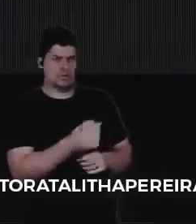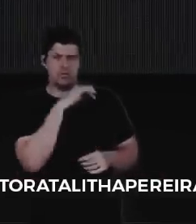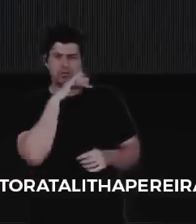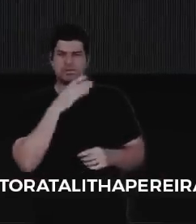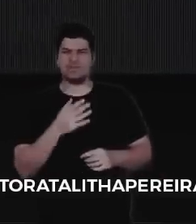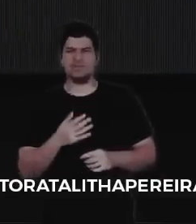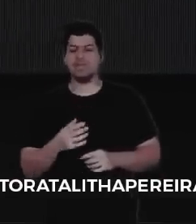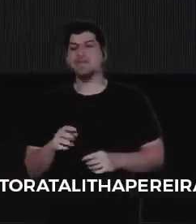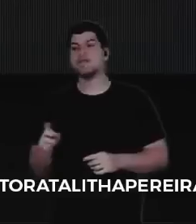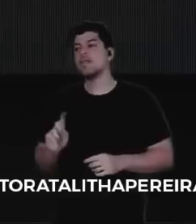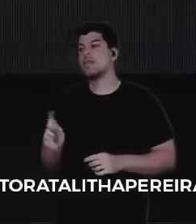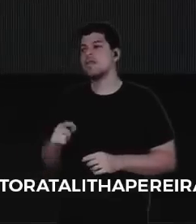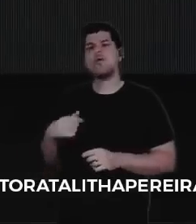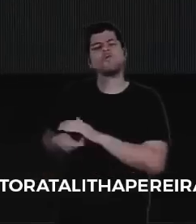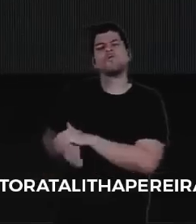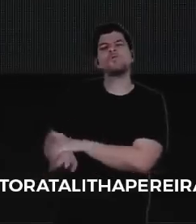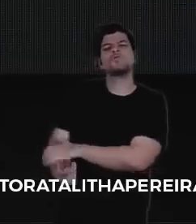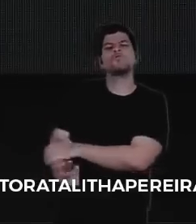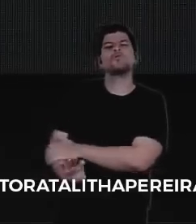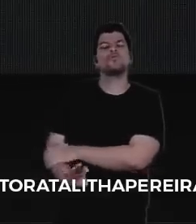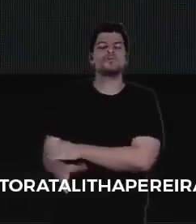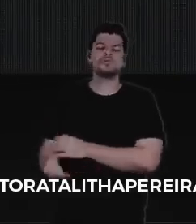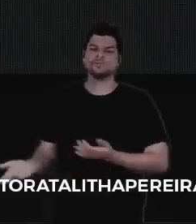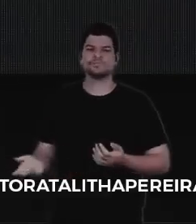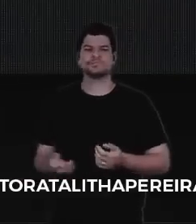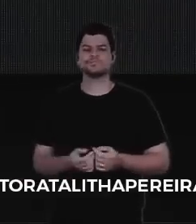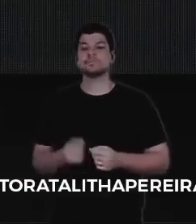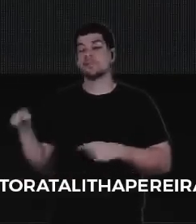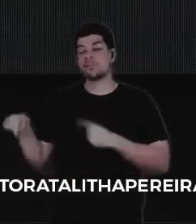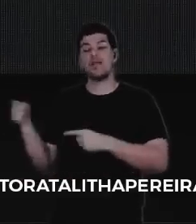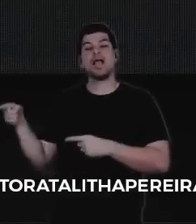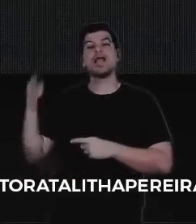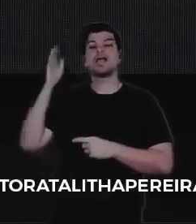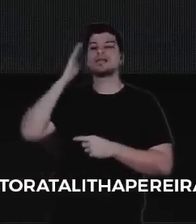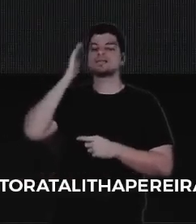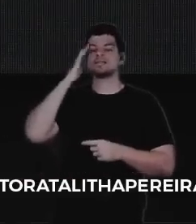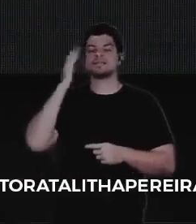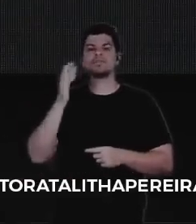hábito. Tem gente que tem hábito de esquecer as coisas. É.